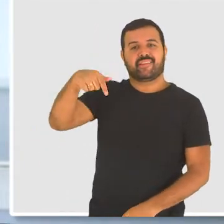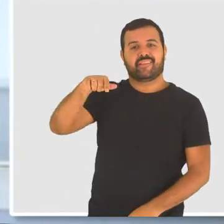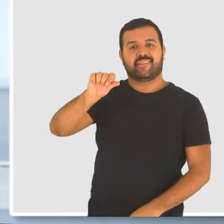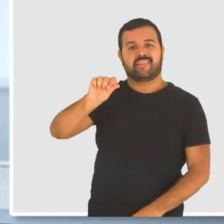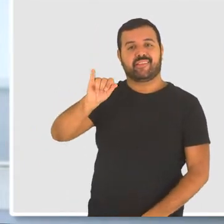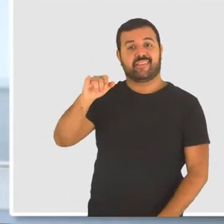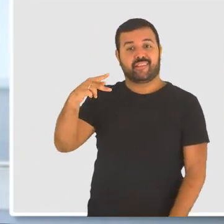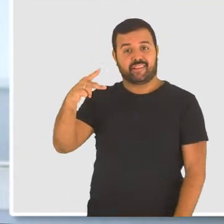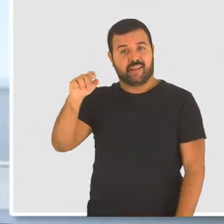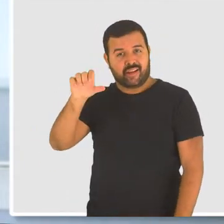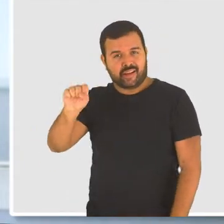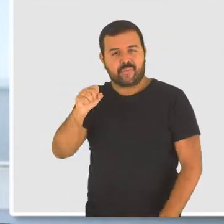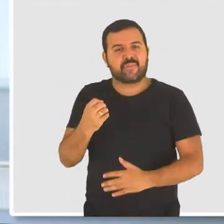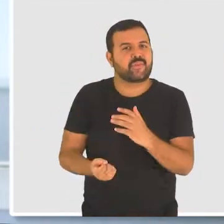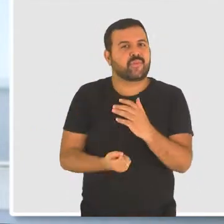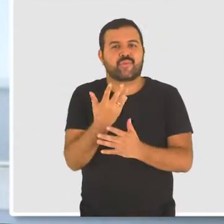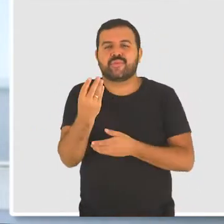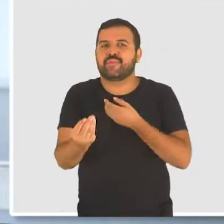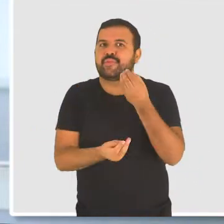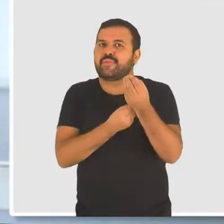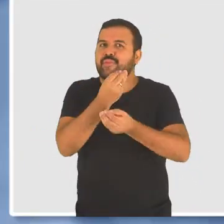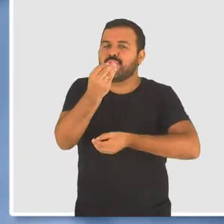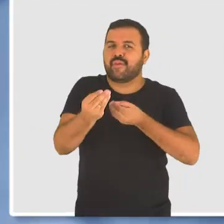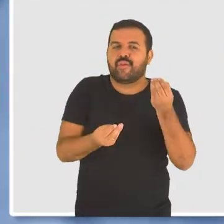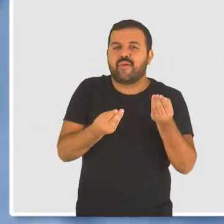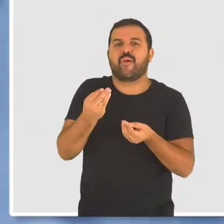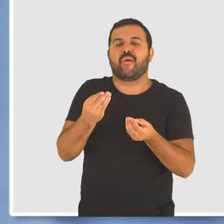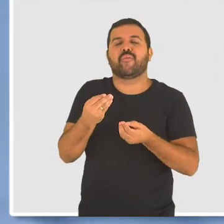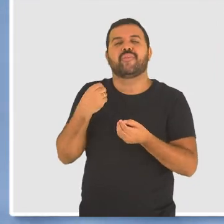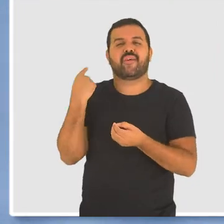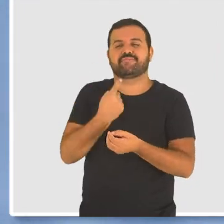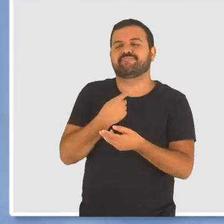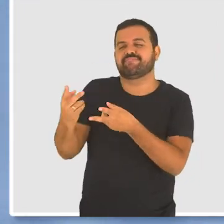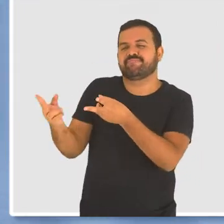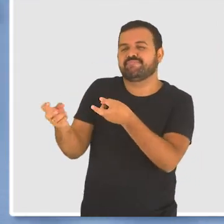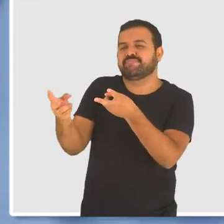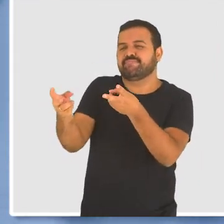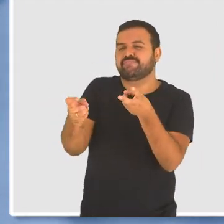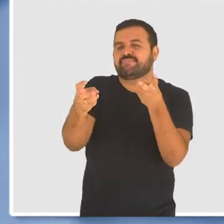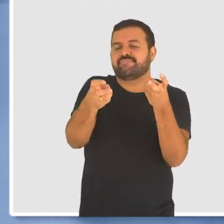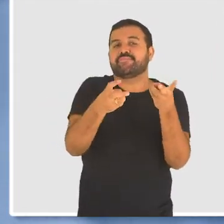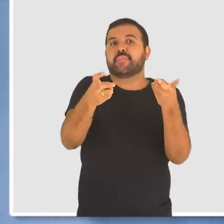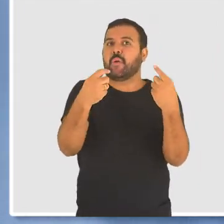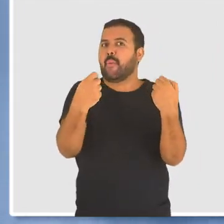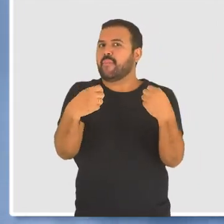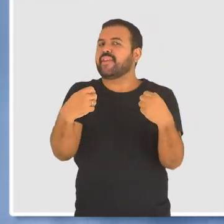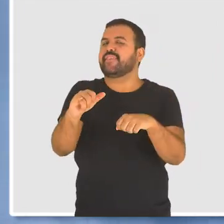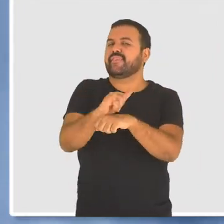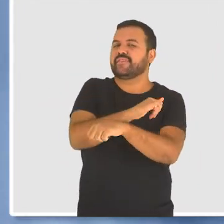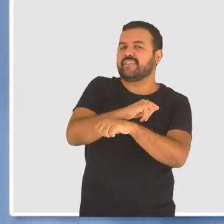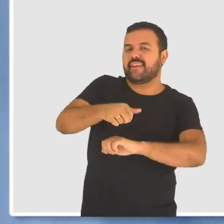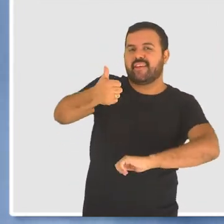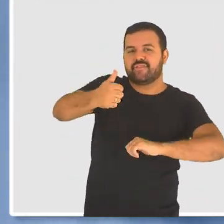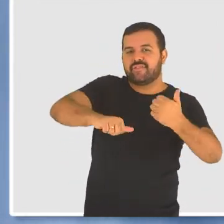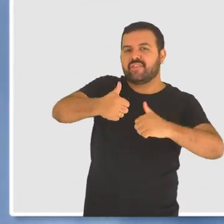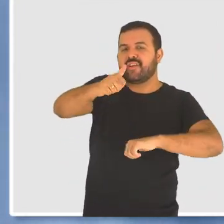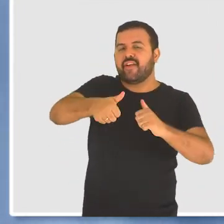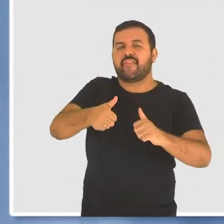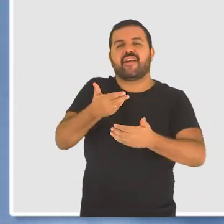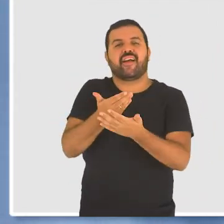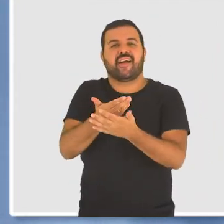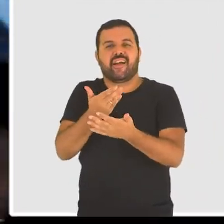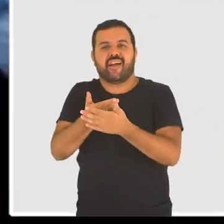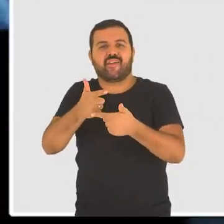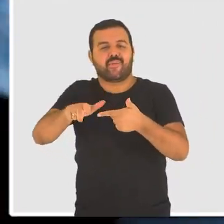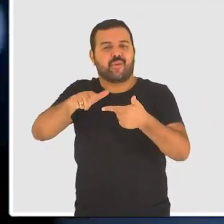instrumento que nasceu com a necessidade de avaliar a qualidade de aulas baseadas em resolução